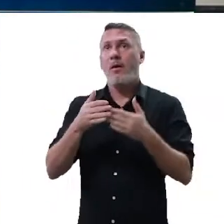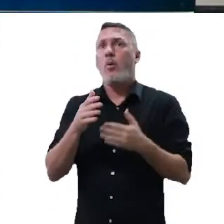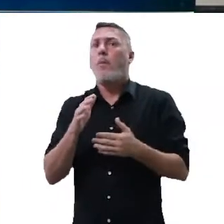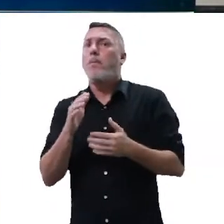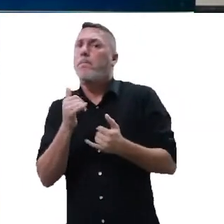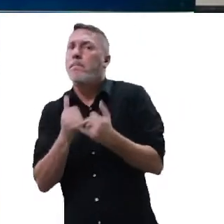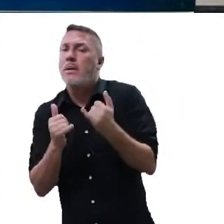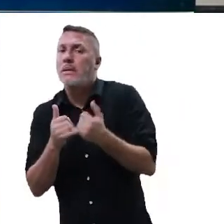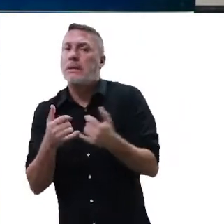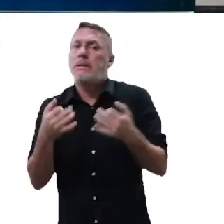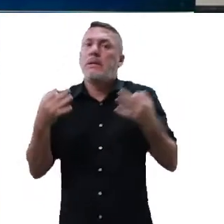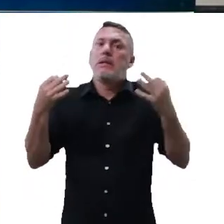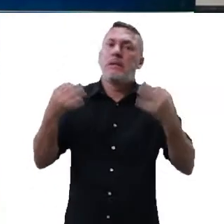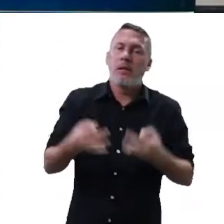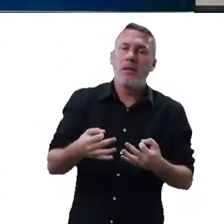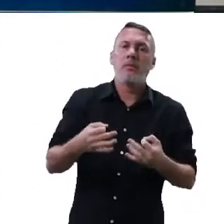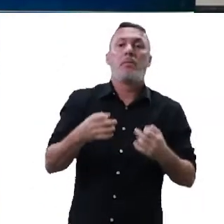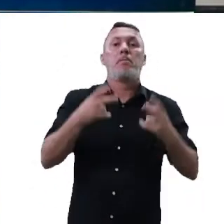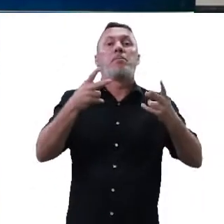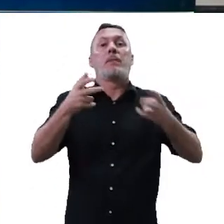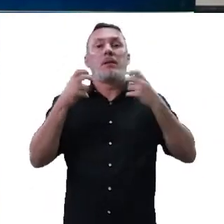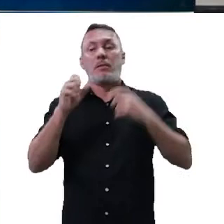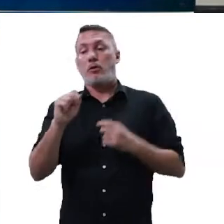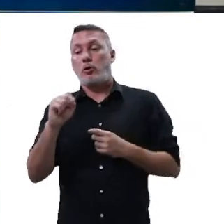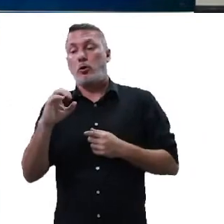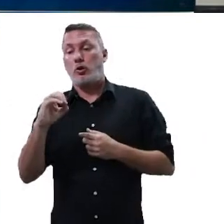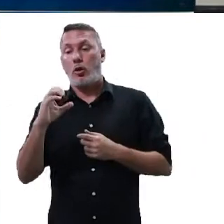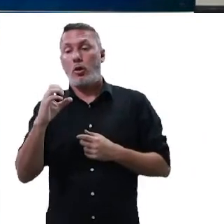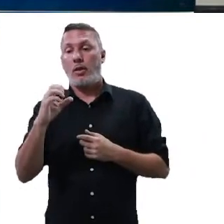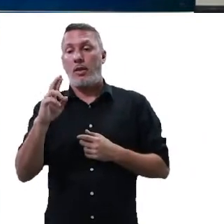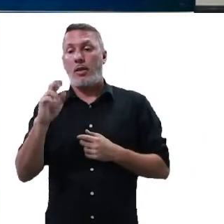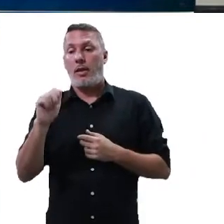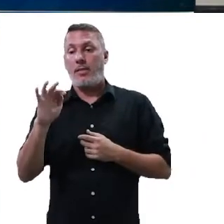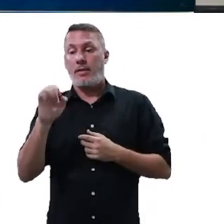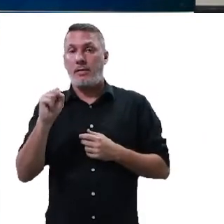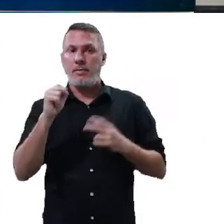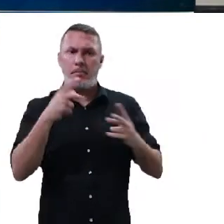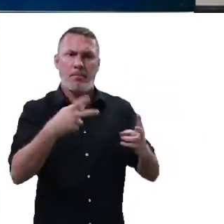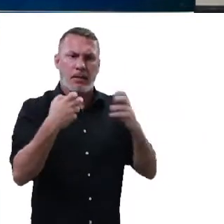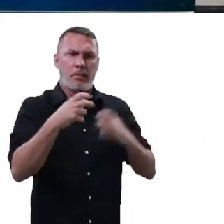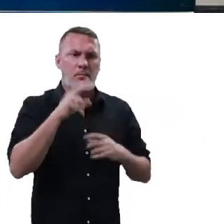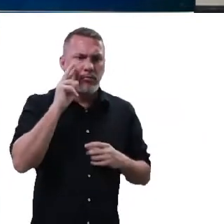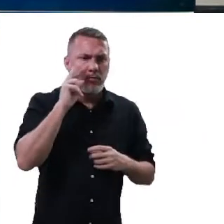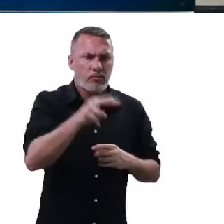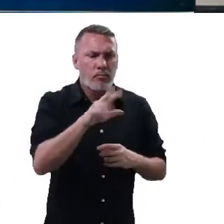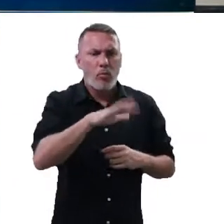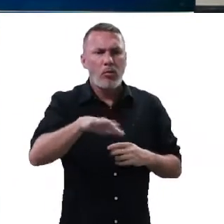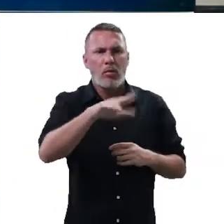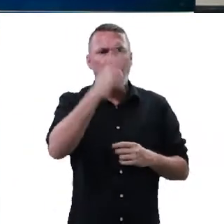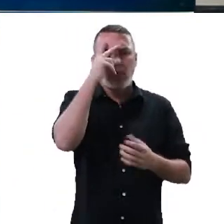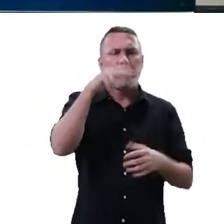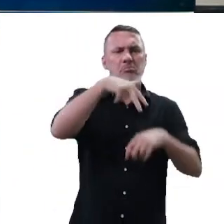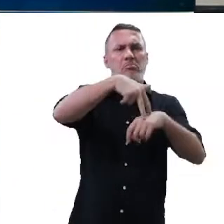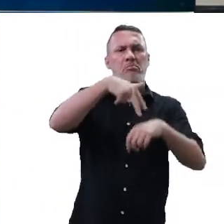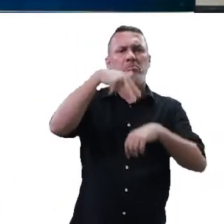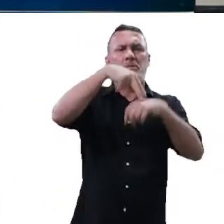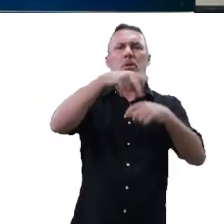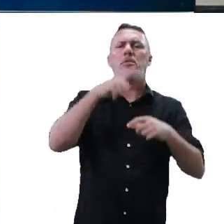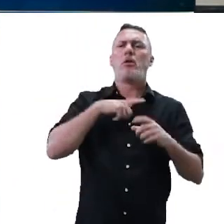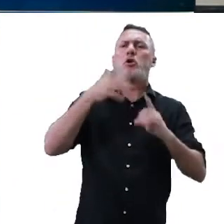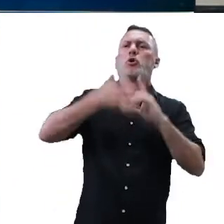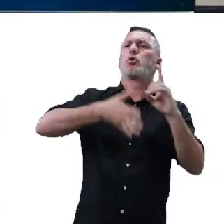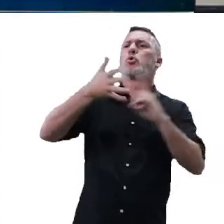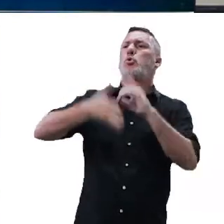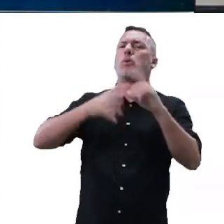é mais correto é que o Sócrates estava percebendo que as pessoas que estavam indo lá fazer os seus discursos